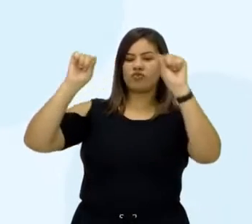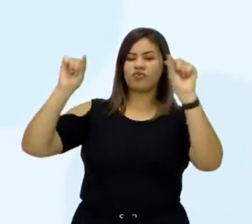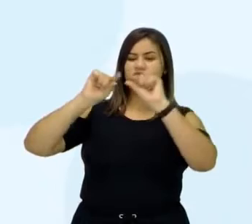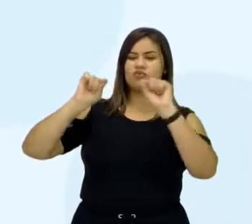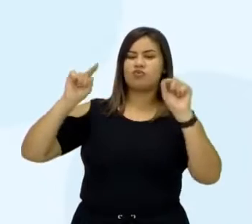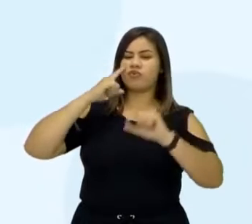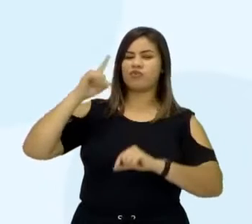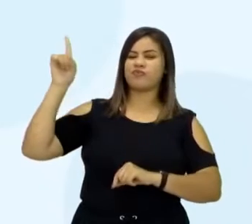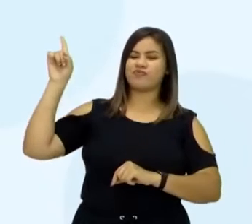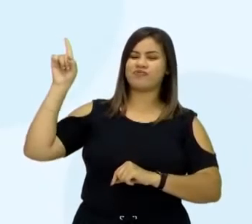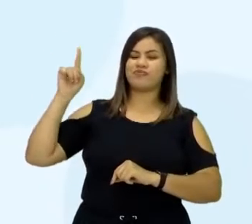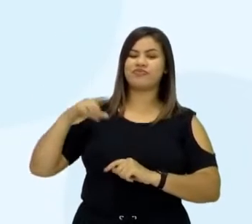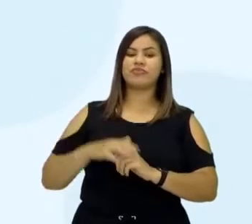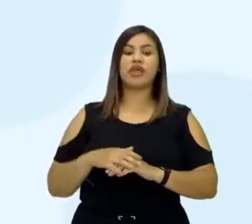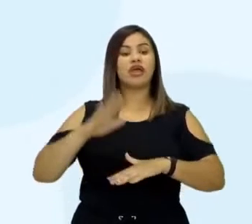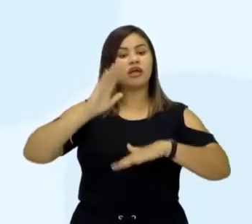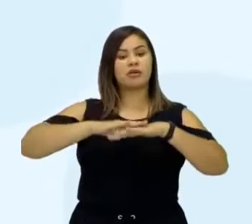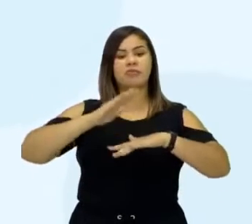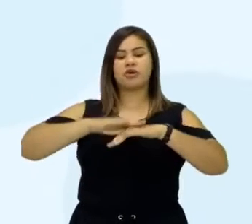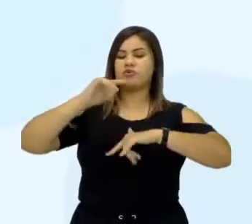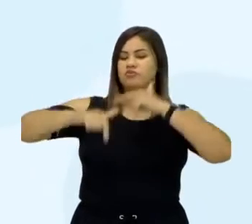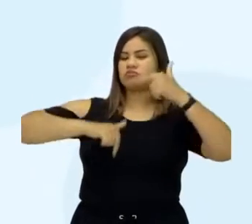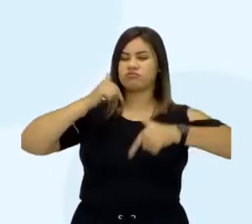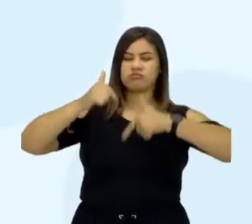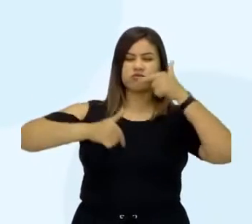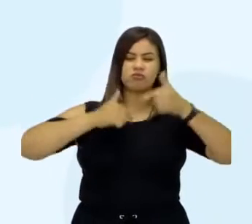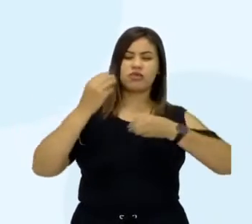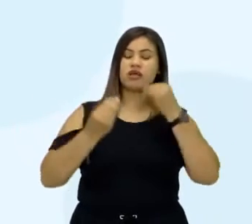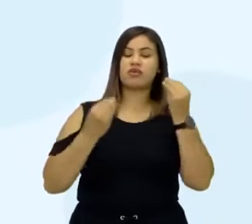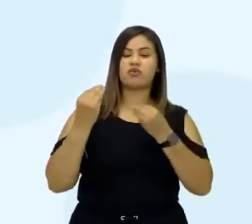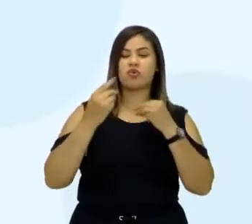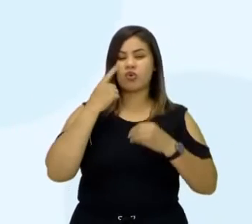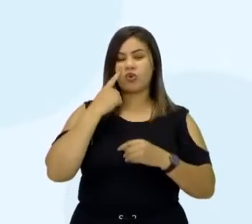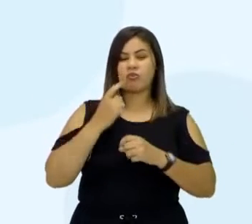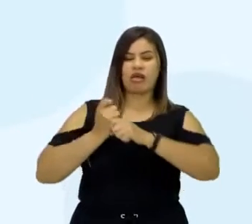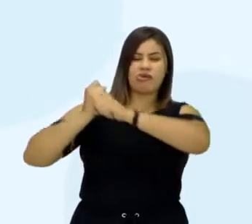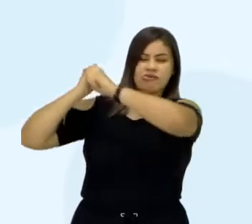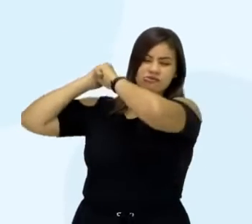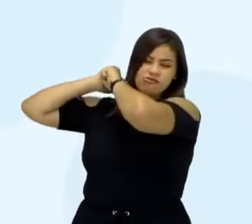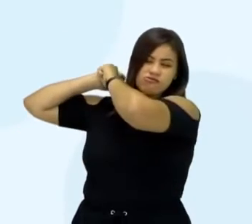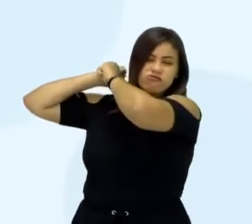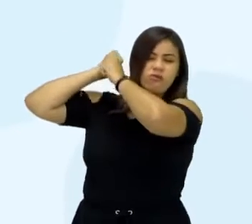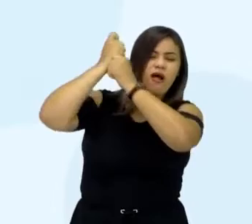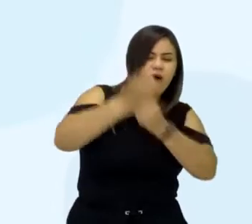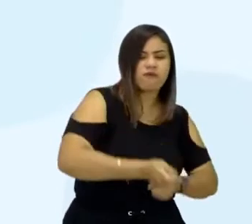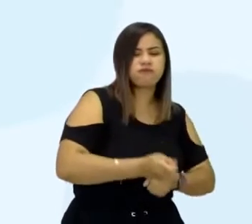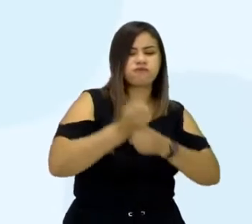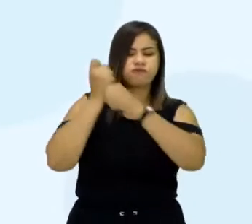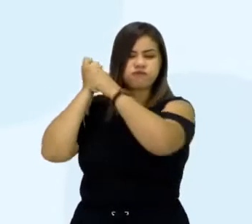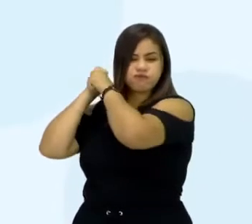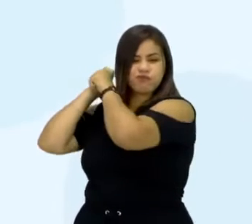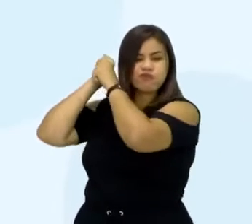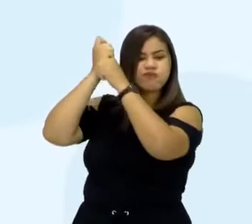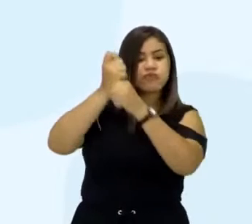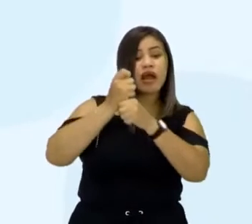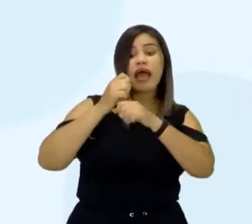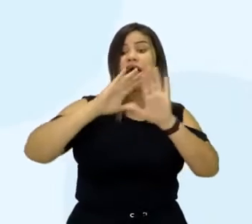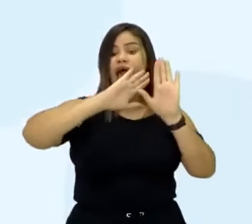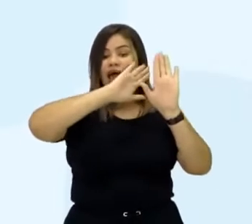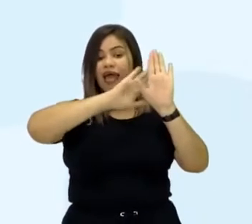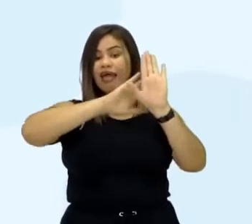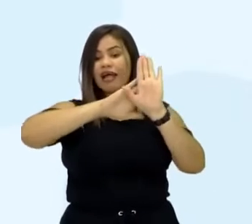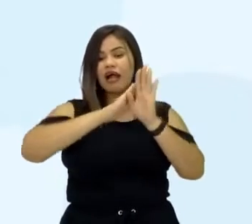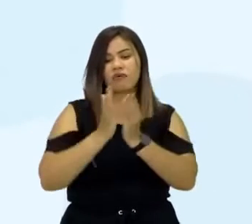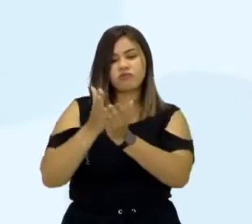comunicação, né, o modo de trabalho na época aqui, ó, né, nessa relação, né, as embarcações, então os meios